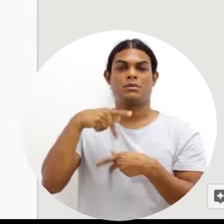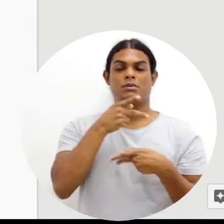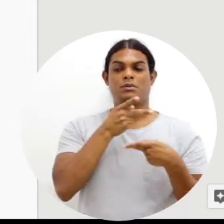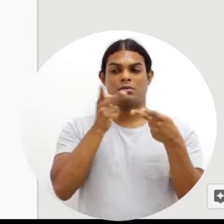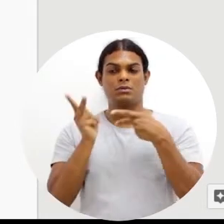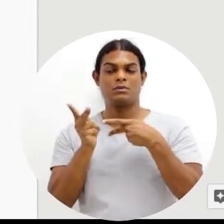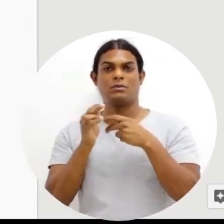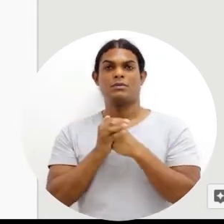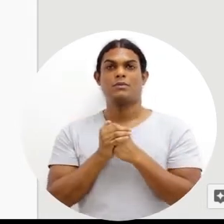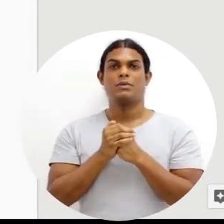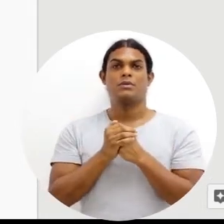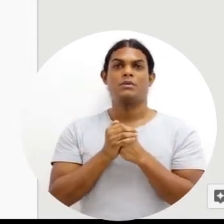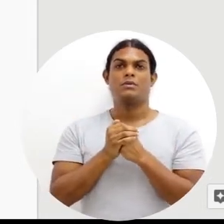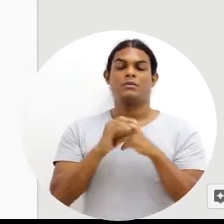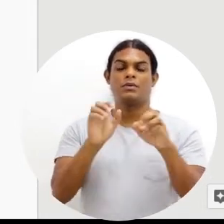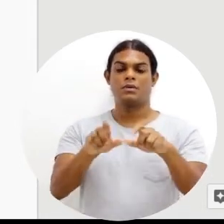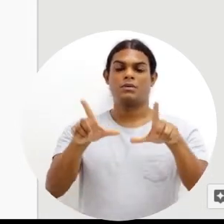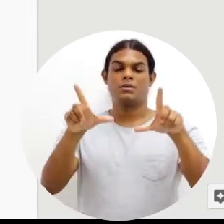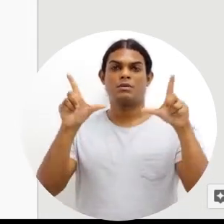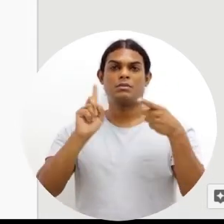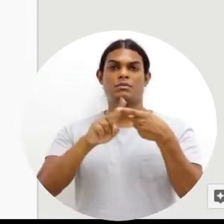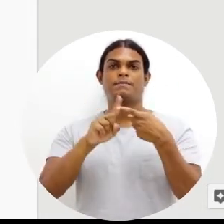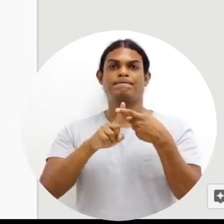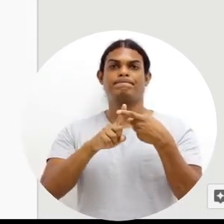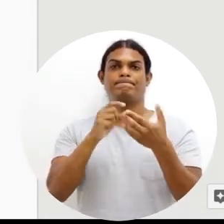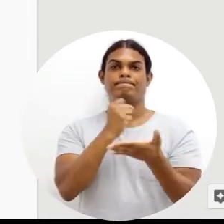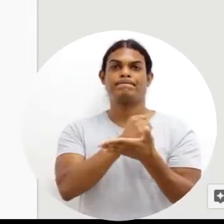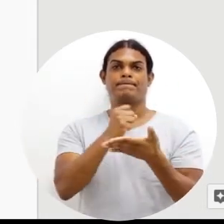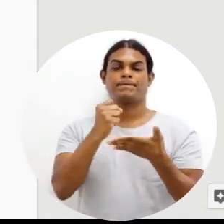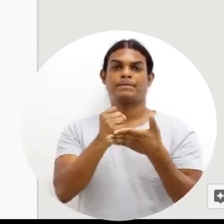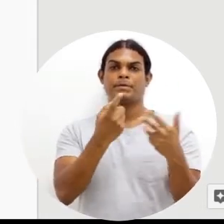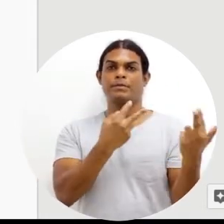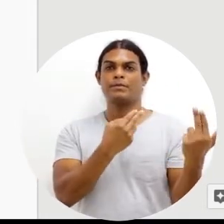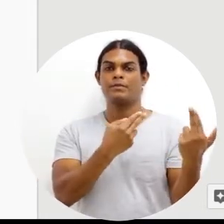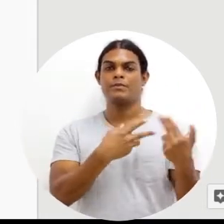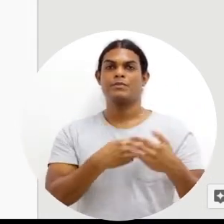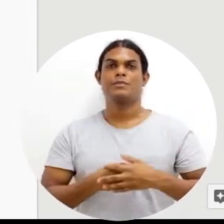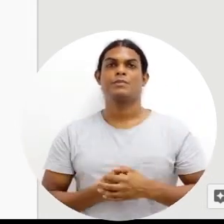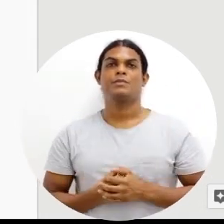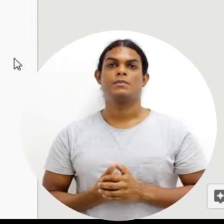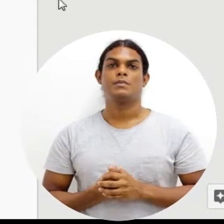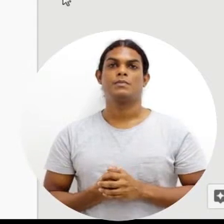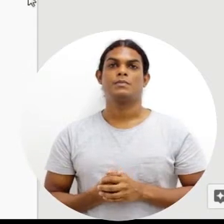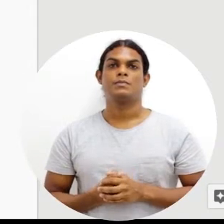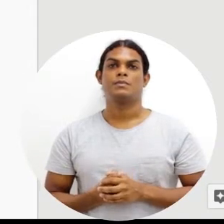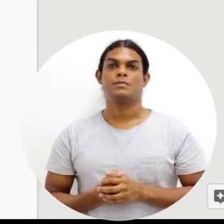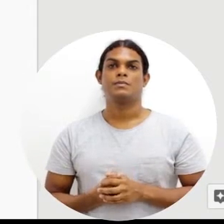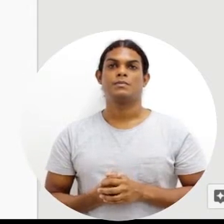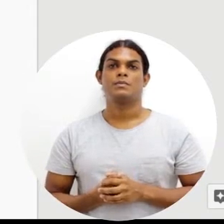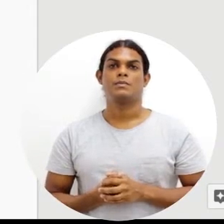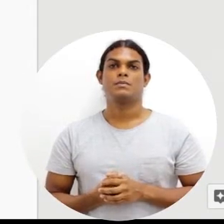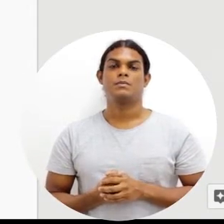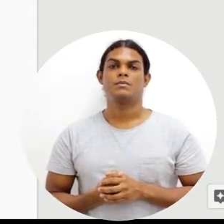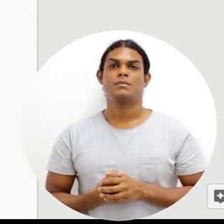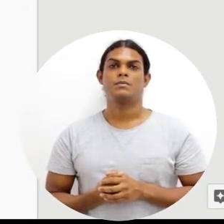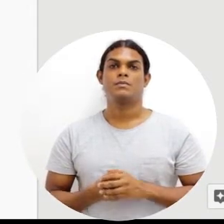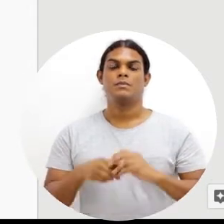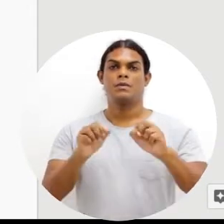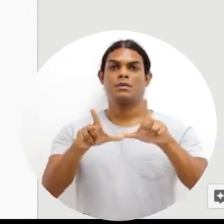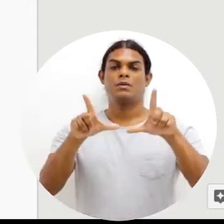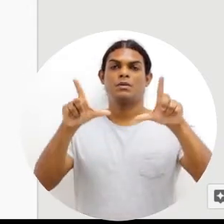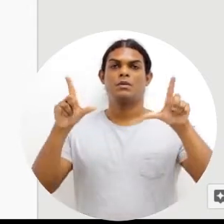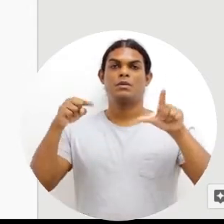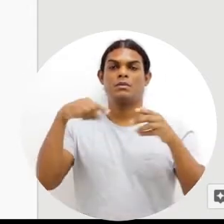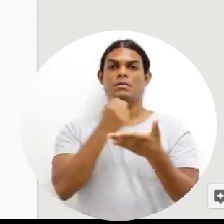acessar o documento que eu estou aqui colocando para que ela possa visualizar. E aí, quando ela acessa esse documento, a janelinha dela